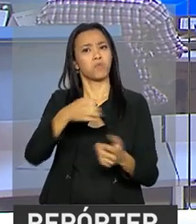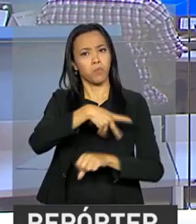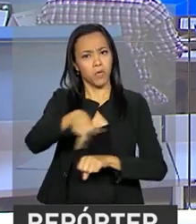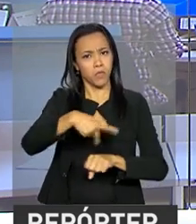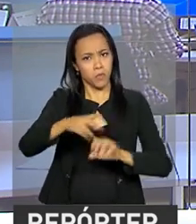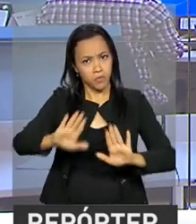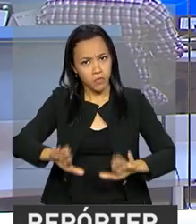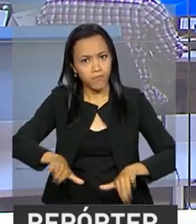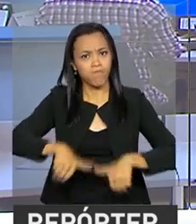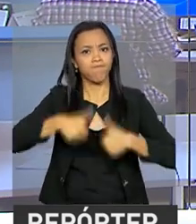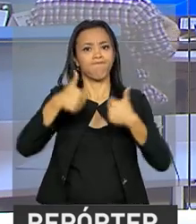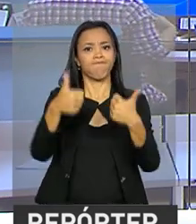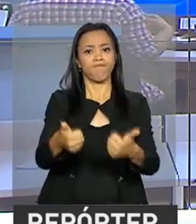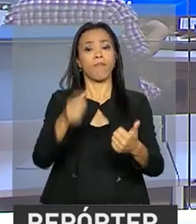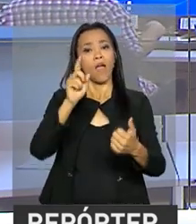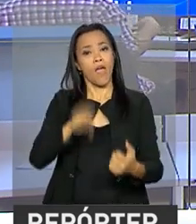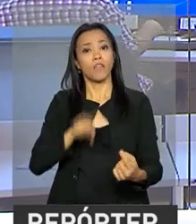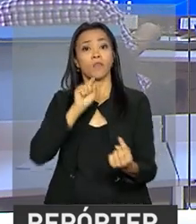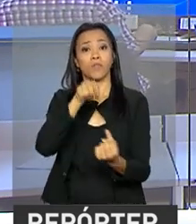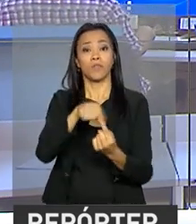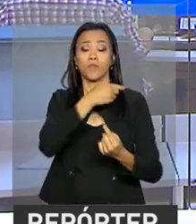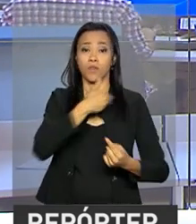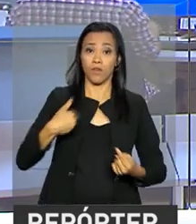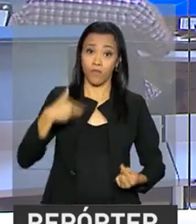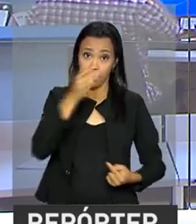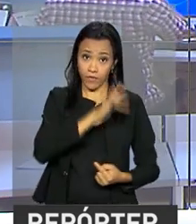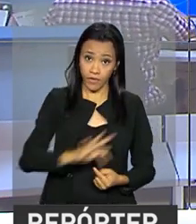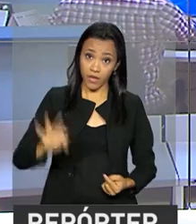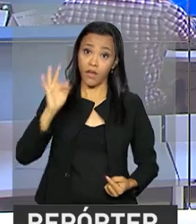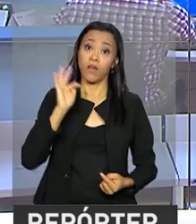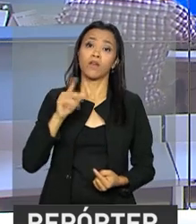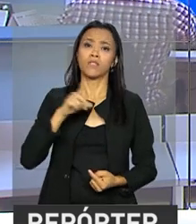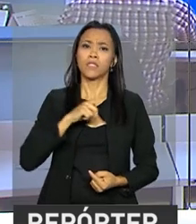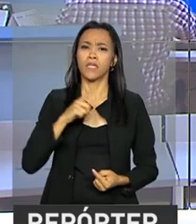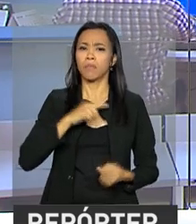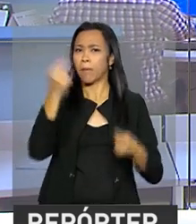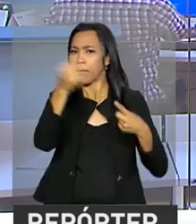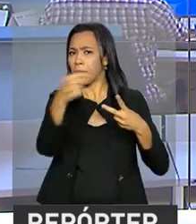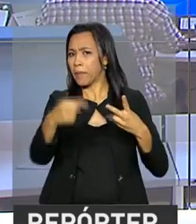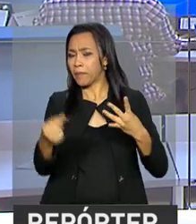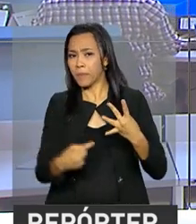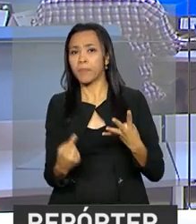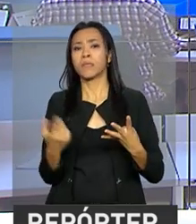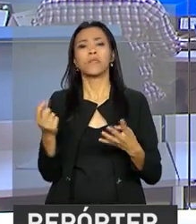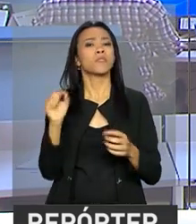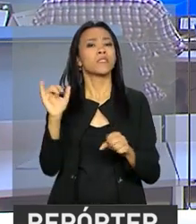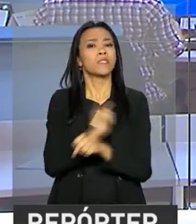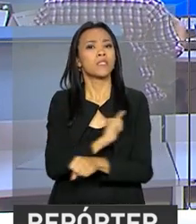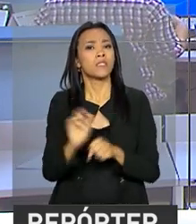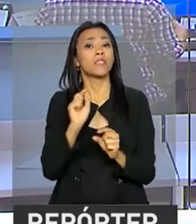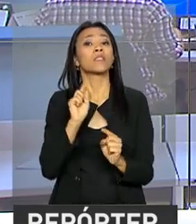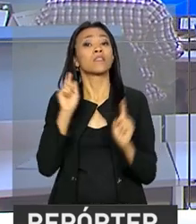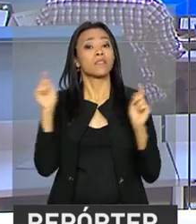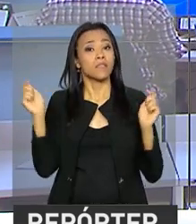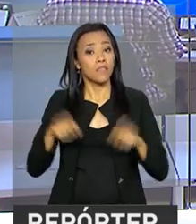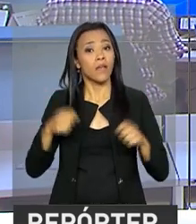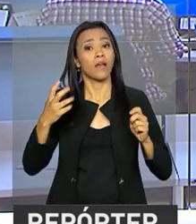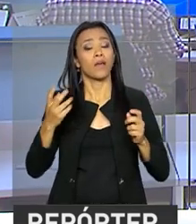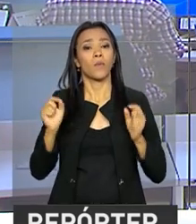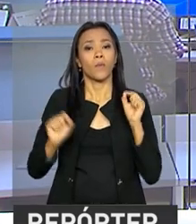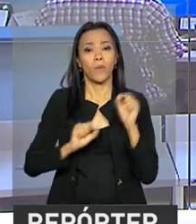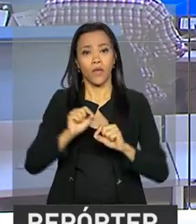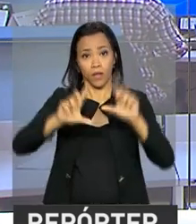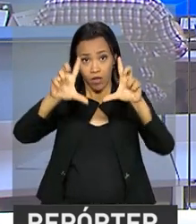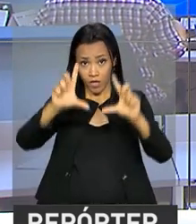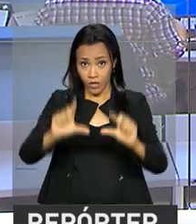país com esse objetivo o governo federal vem adotando uma série de medidas que podem também levar a uma